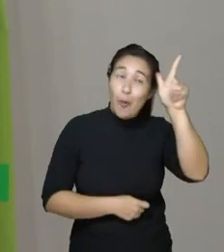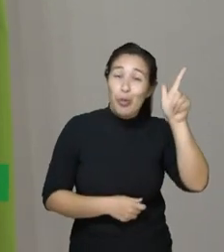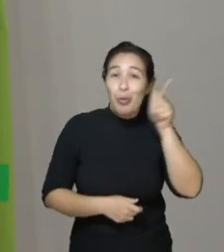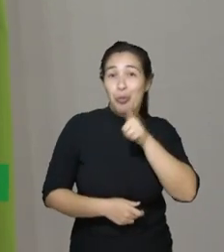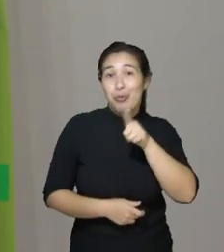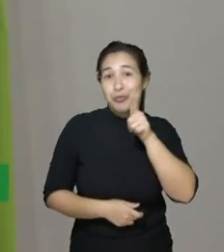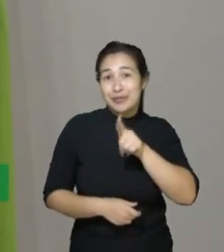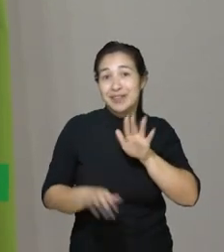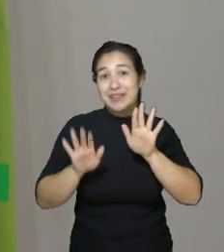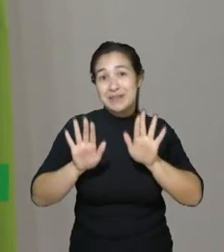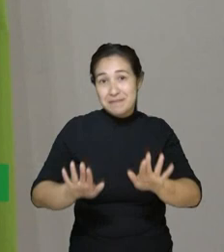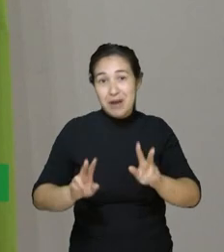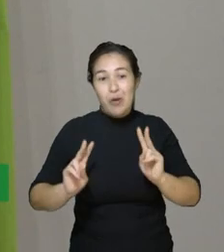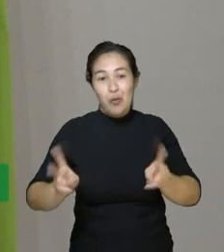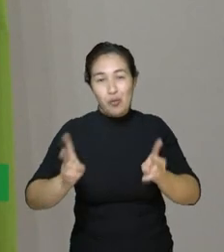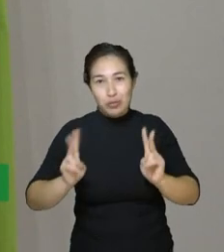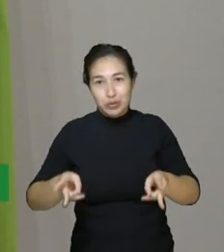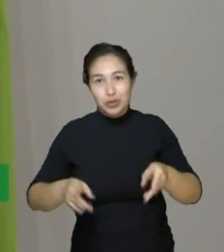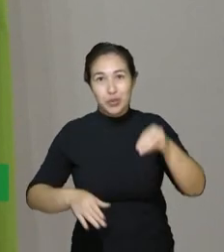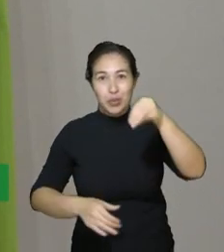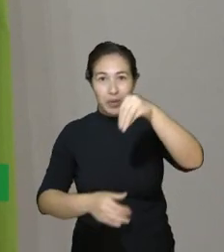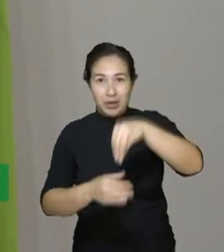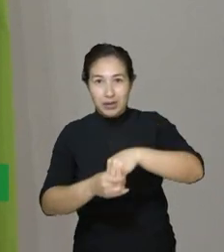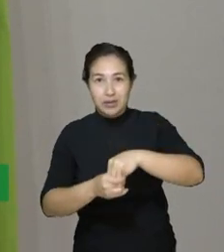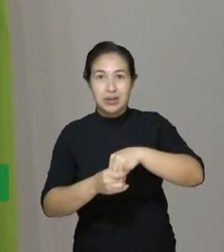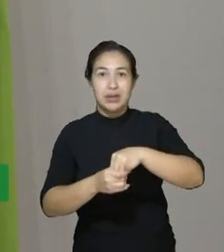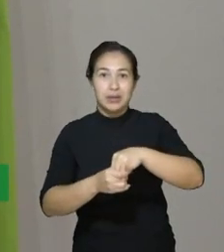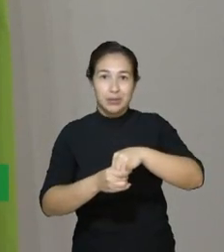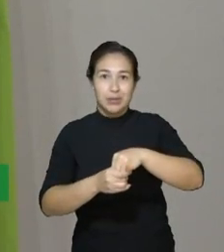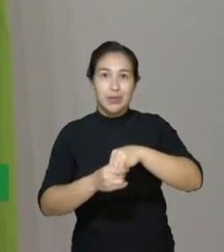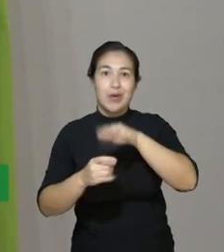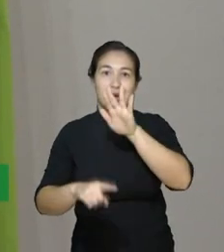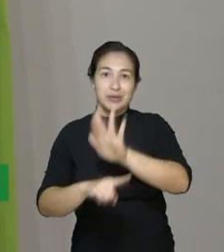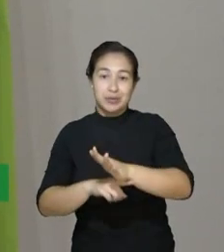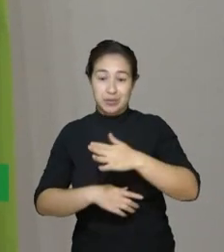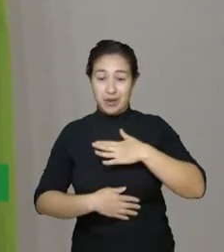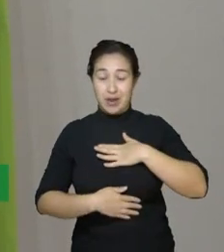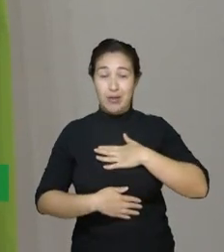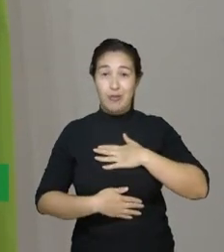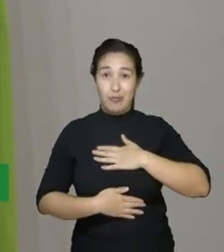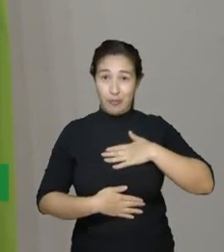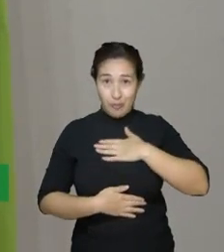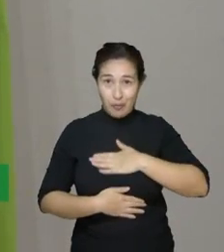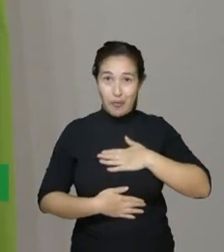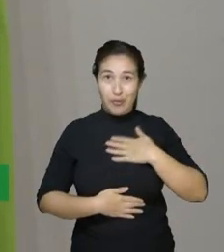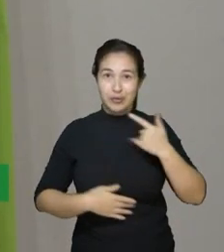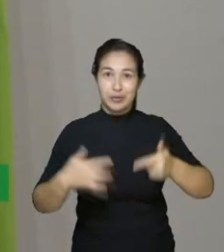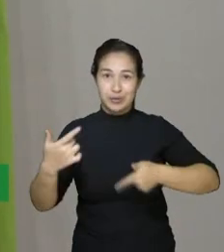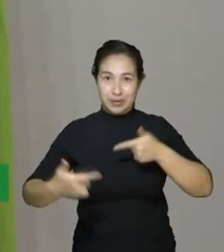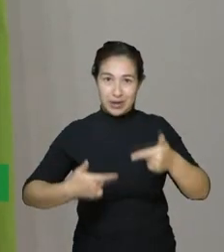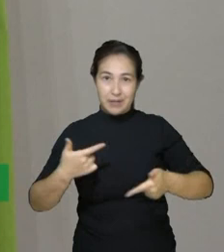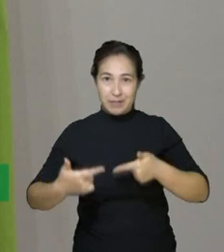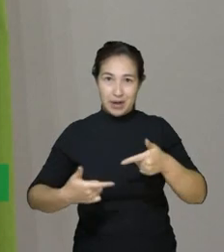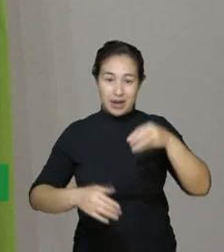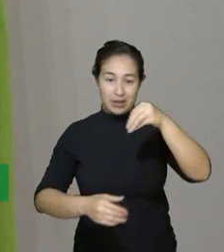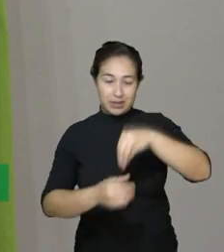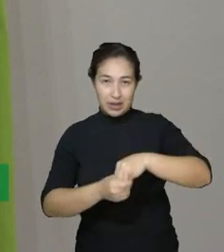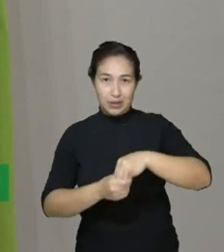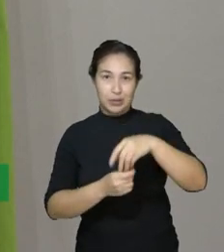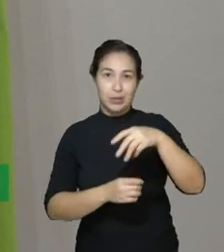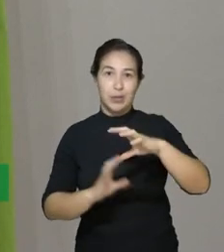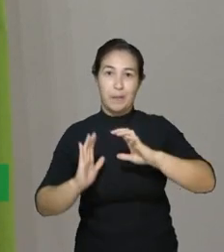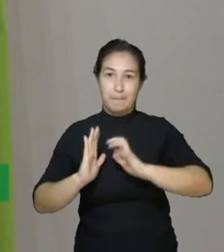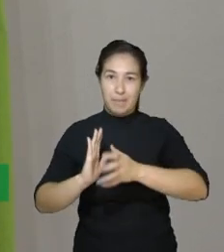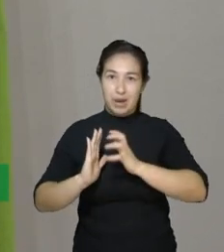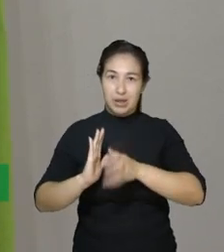sem dúvida nenhuma, continuando a fazer o que eu gosto muito, trabalhar dentro do partido, representar